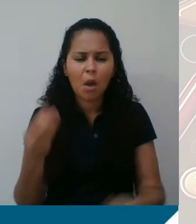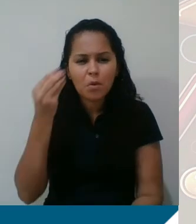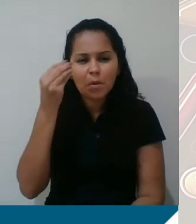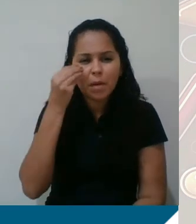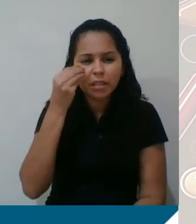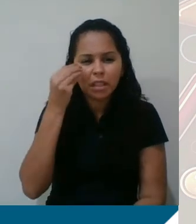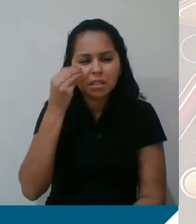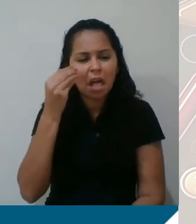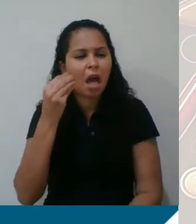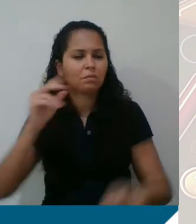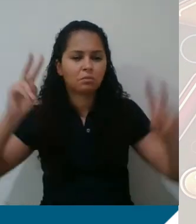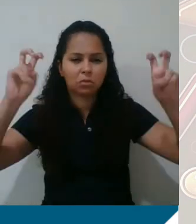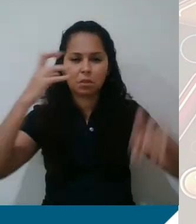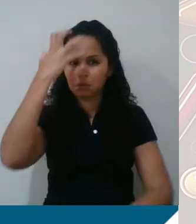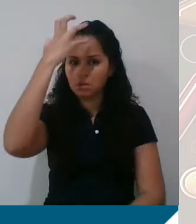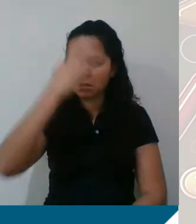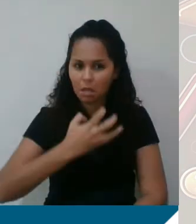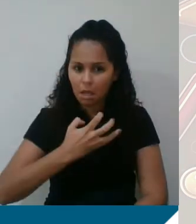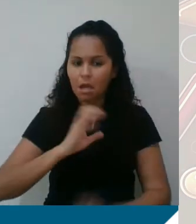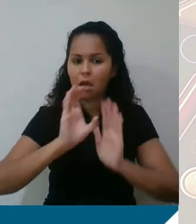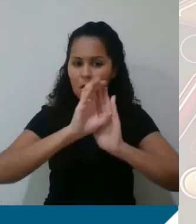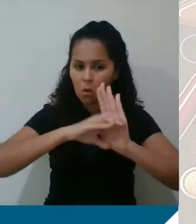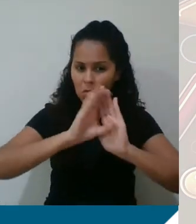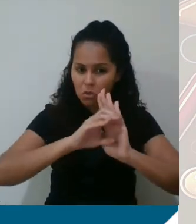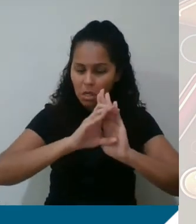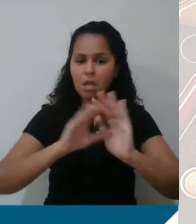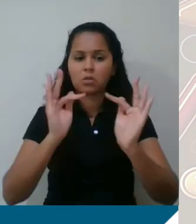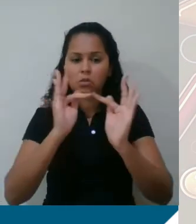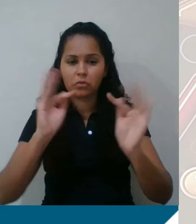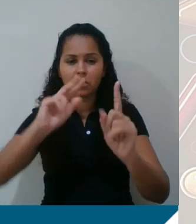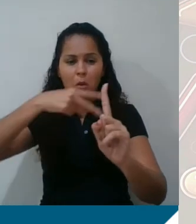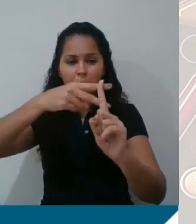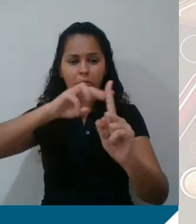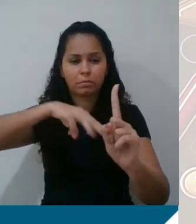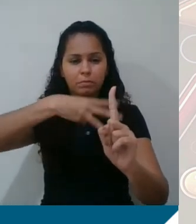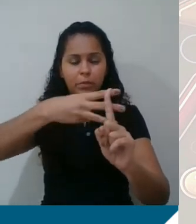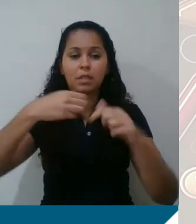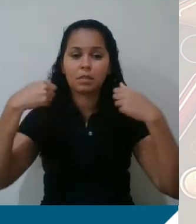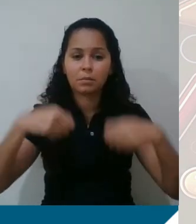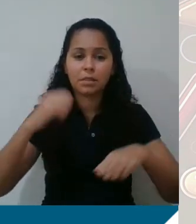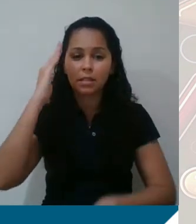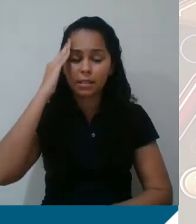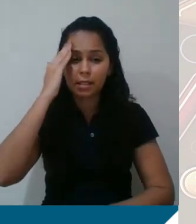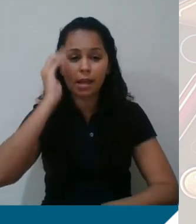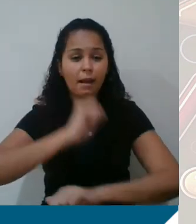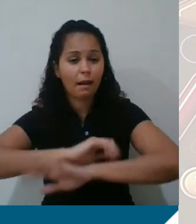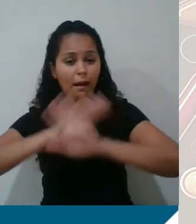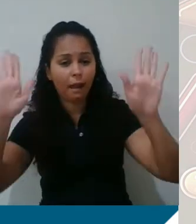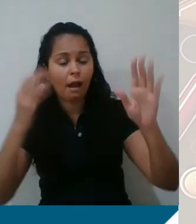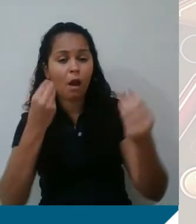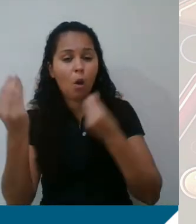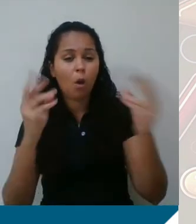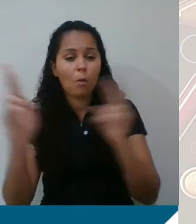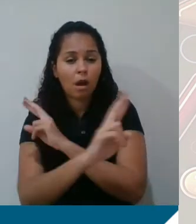Para a gente tentar dar um tratamento um pouco mais rigoroso ao conceito de função exponencial, é preciso que a gente entenda muito bem e consiga relacionar de